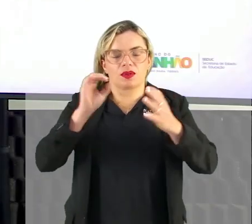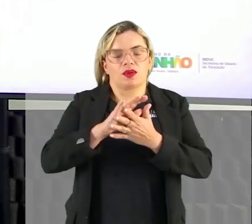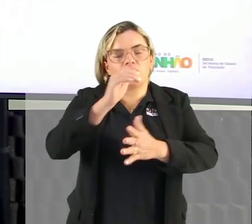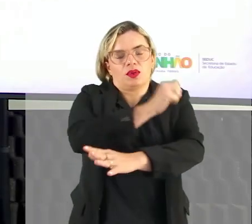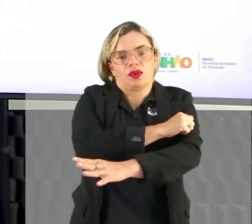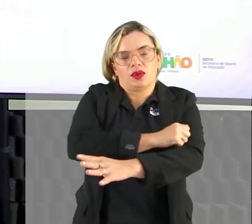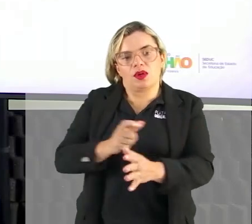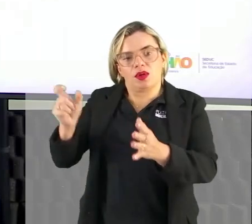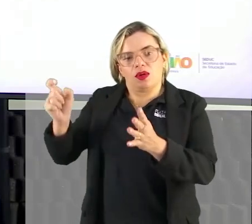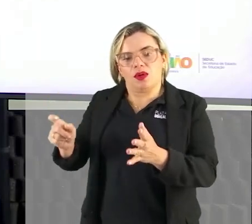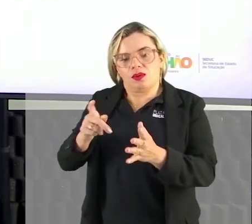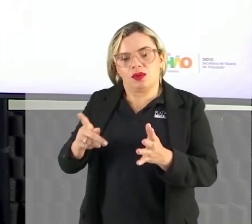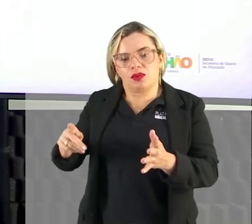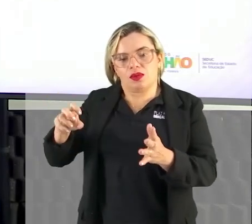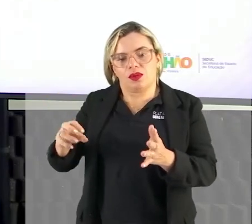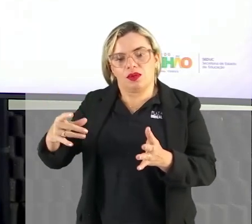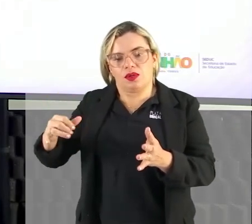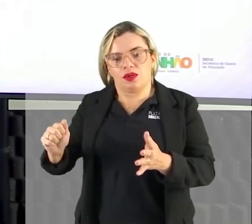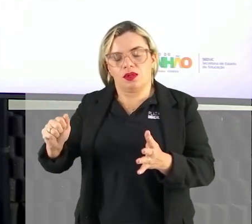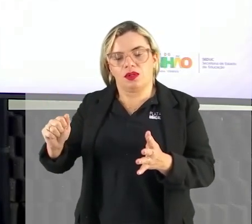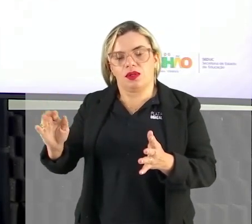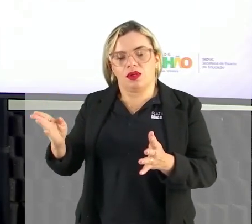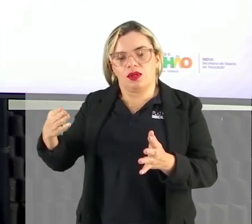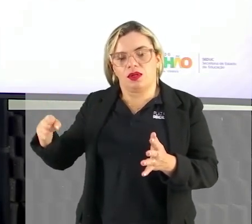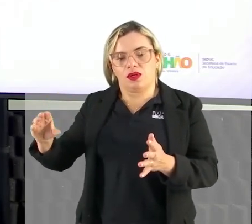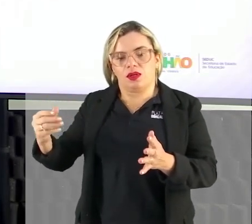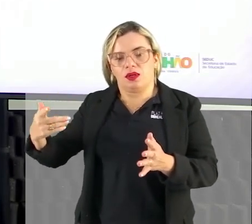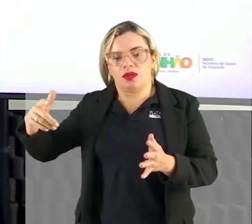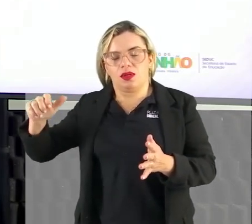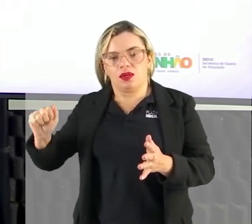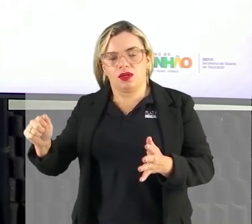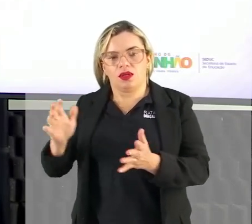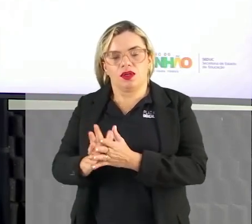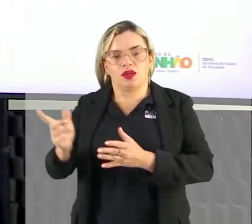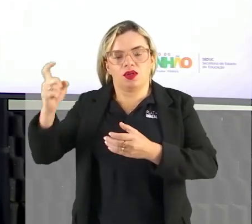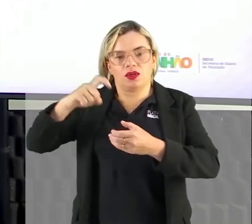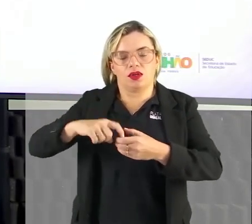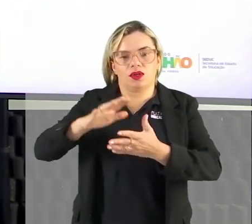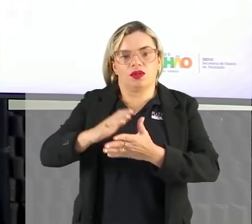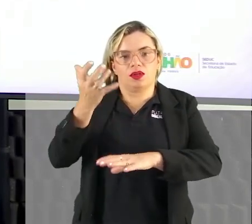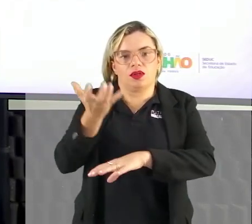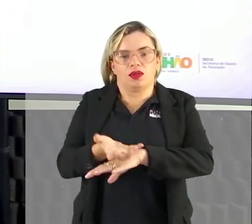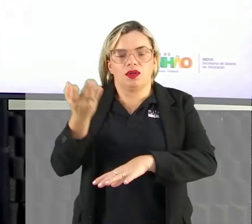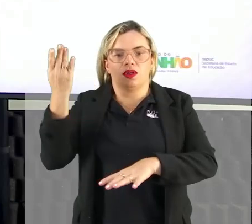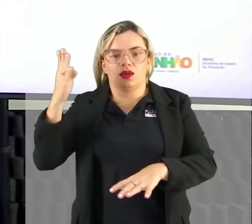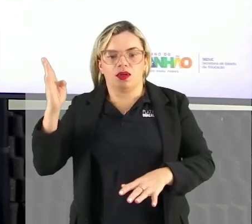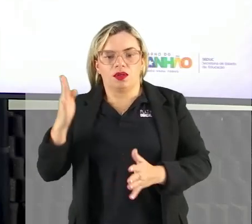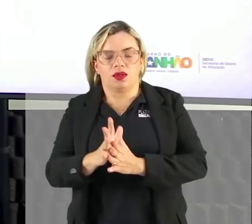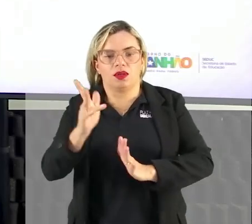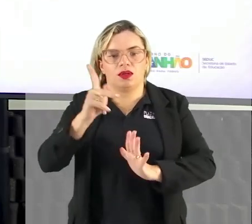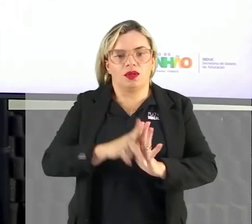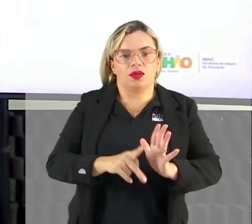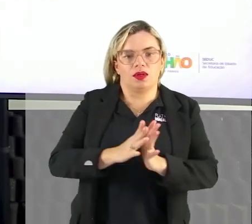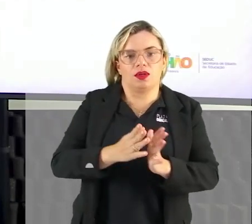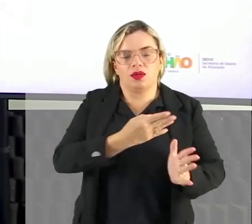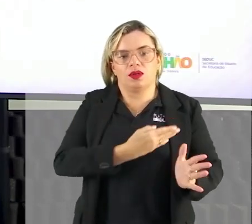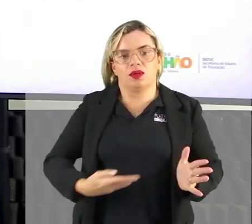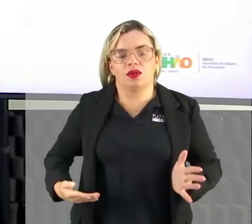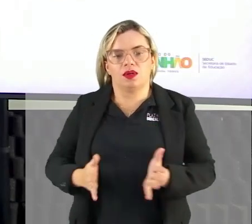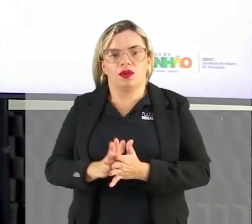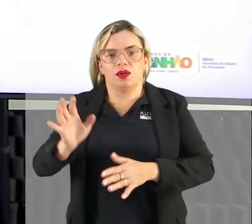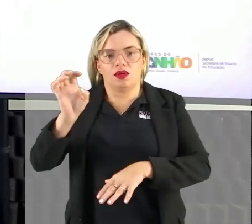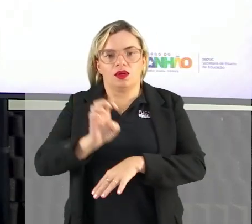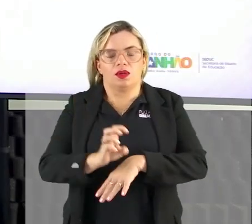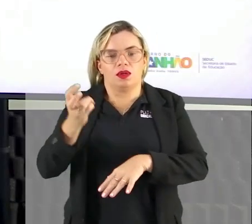Oi, pessoal, professora Elida Borges aqui de volta, professora de Biologia, aqui com esse projeto do Governo do Estado do